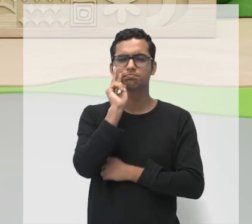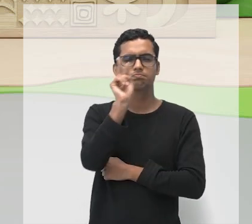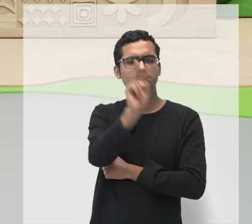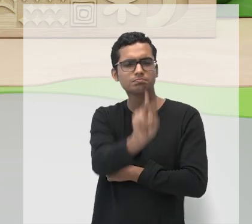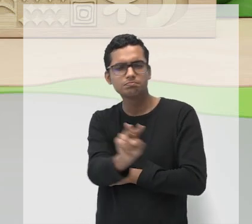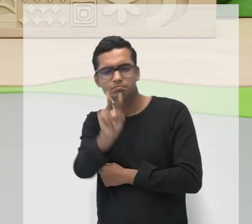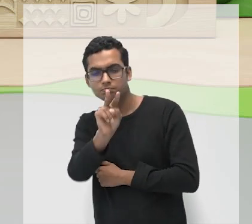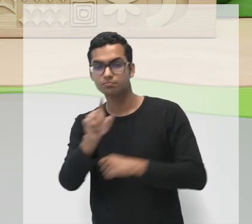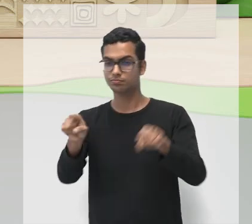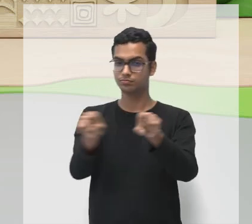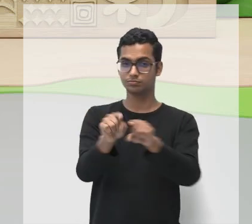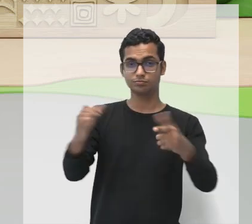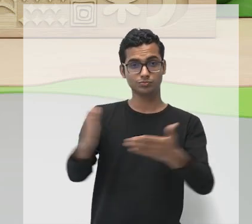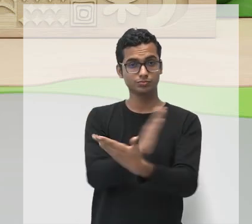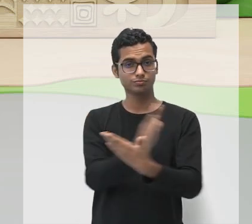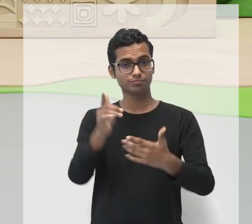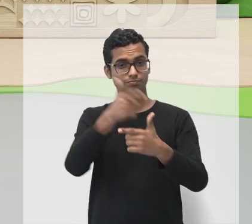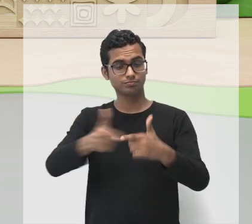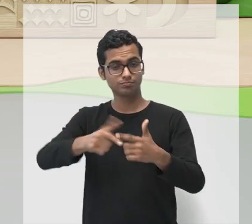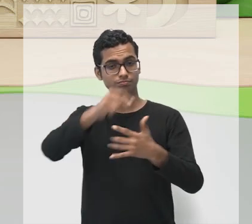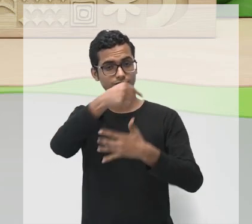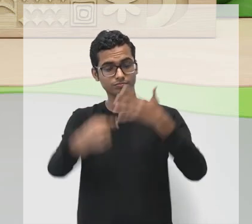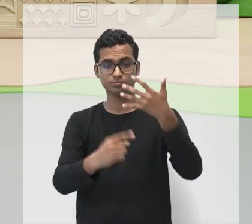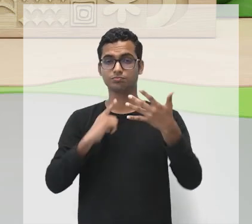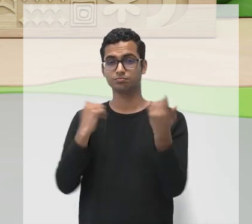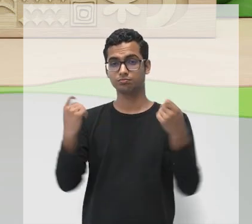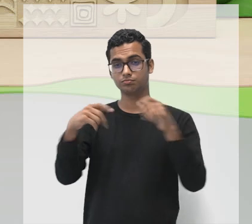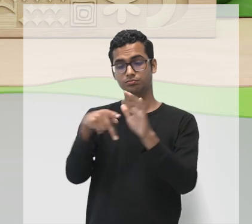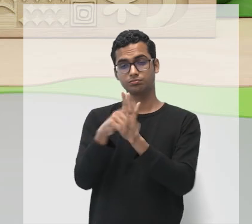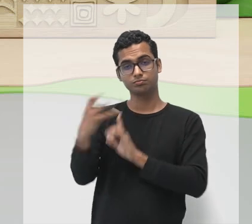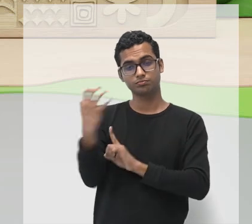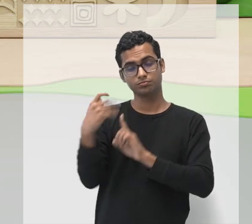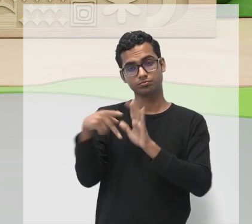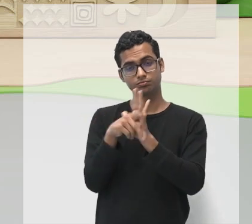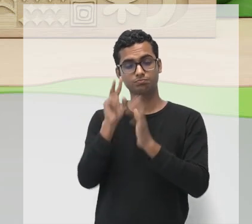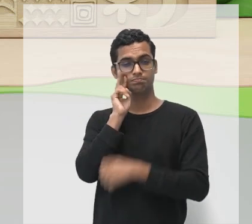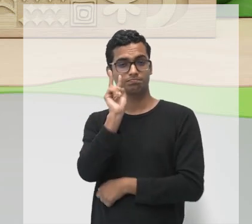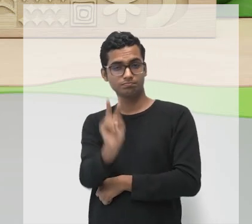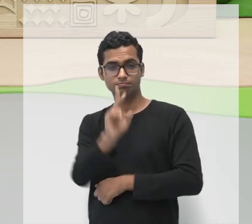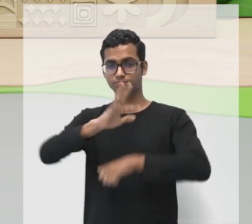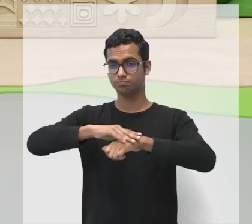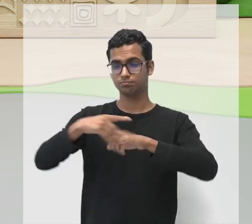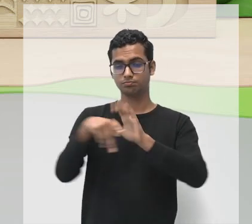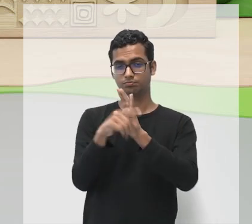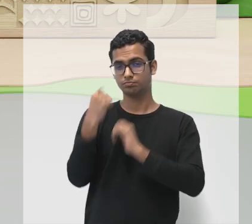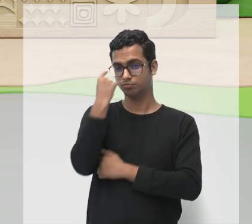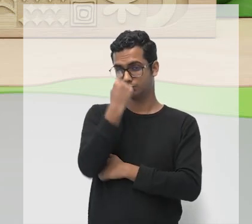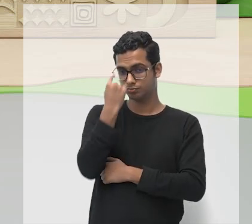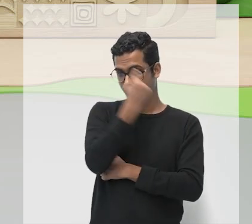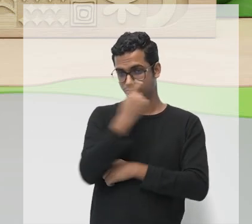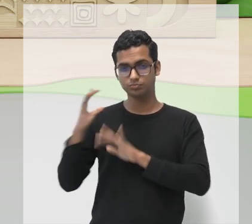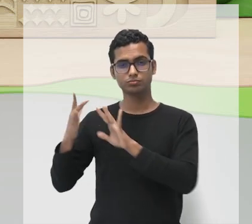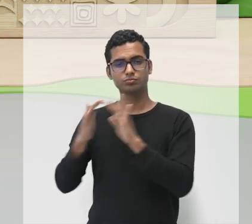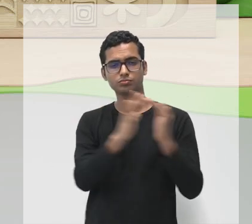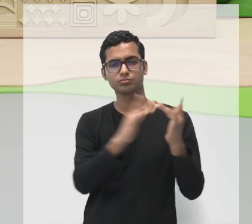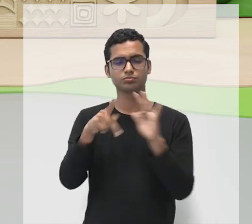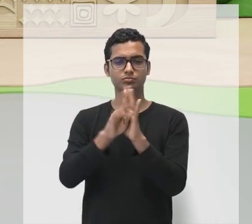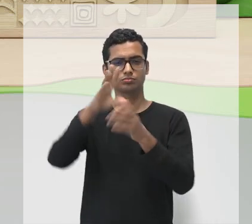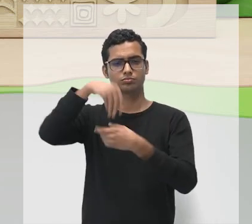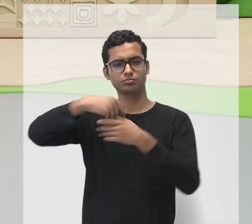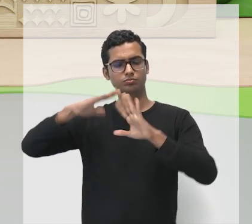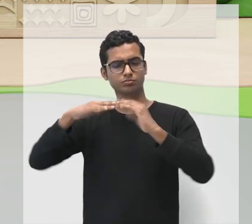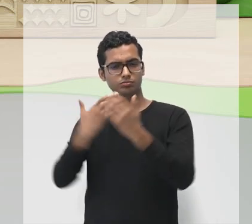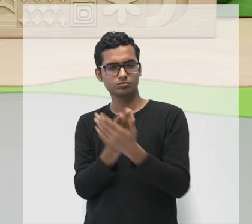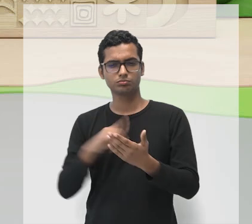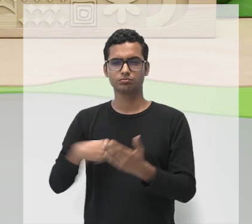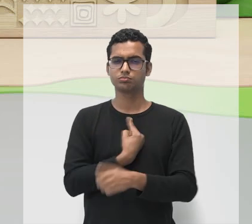problemas que podem afetar a nossa visão. As doenças oculares dentro do contexto escolar, para que